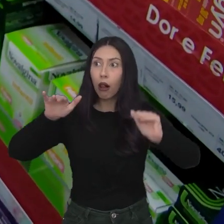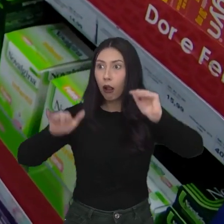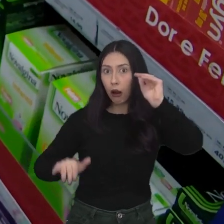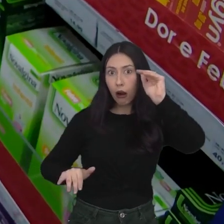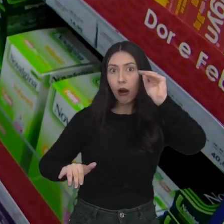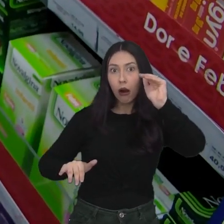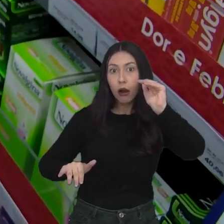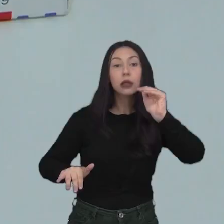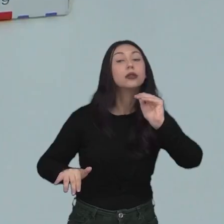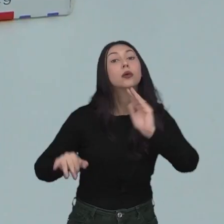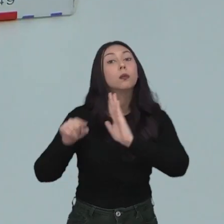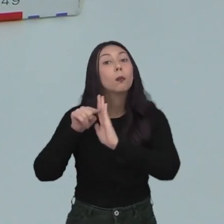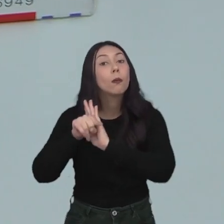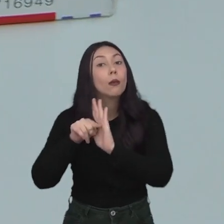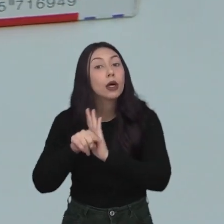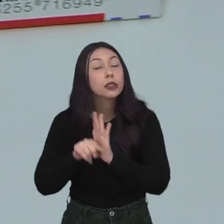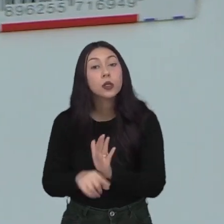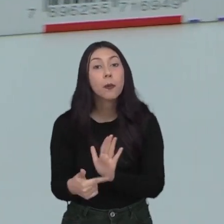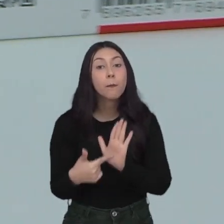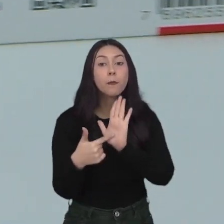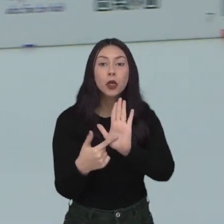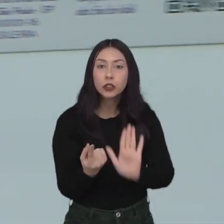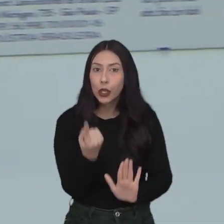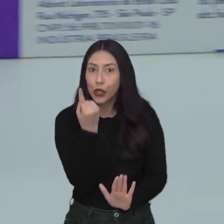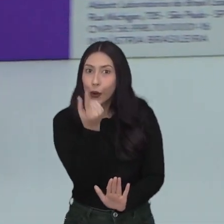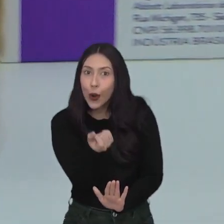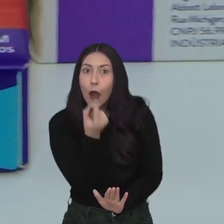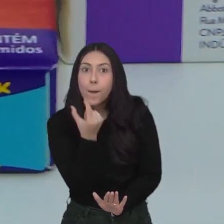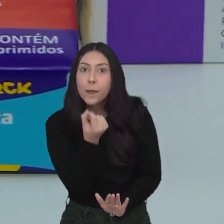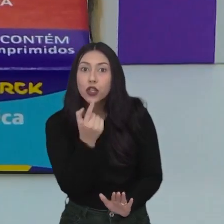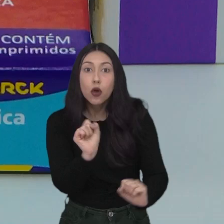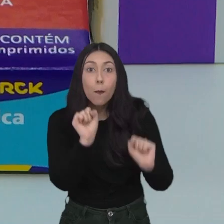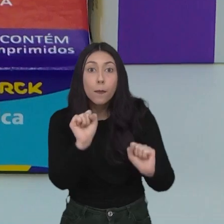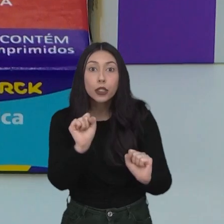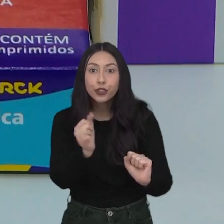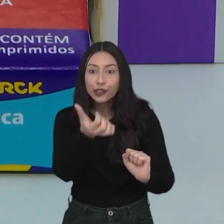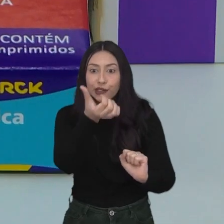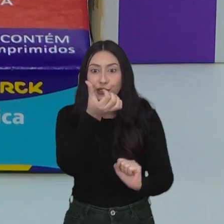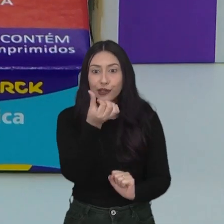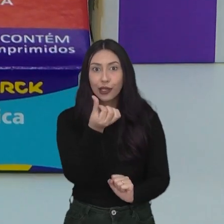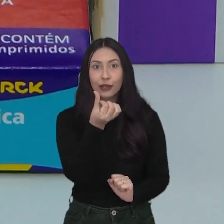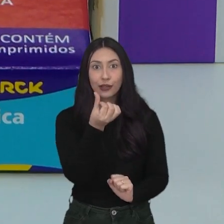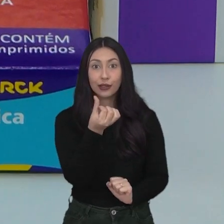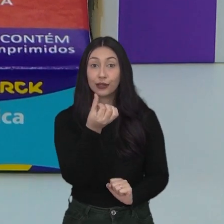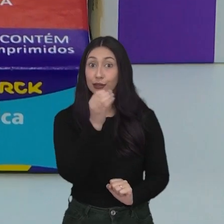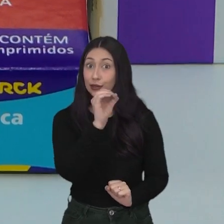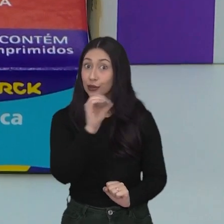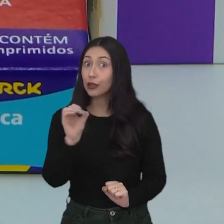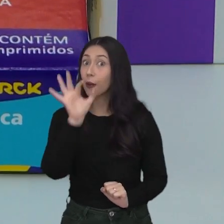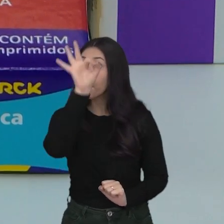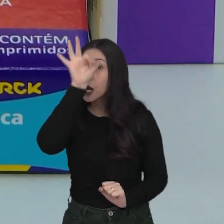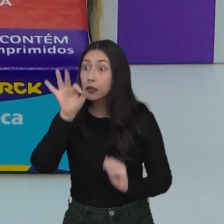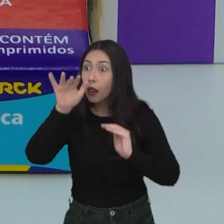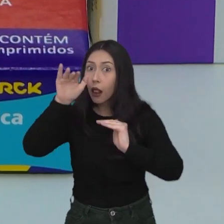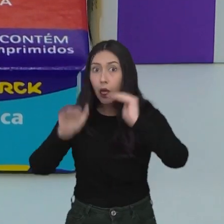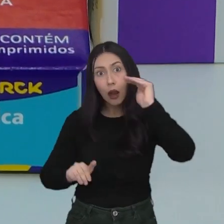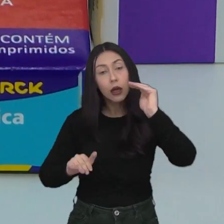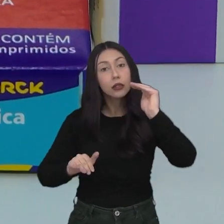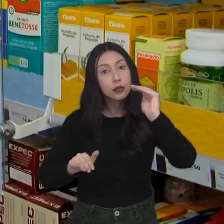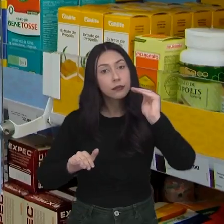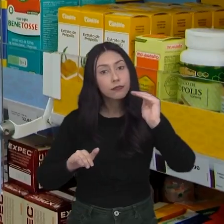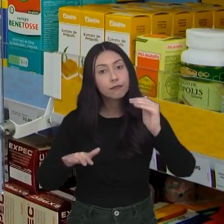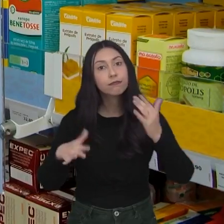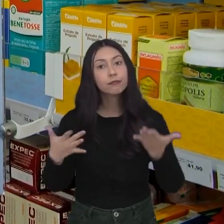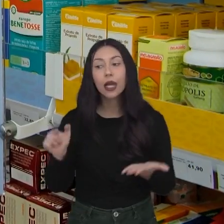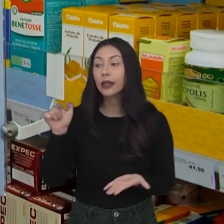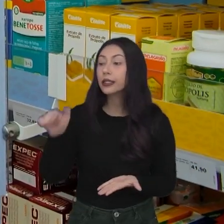uma variação alta. Segundo o mesmo estudo, um medicamento apresentou uma diferença de mais de 600%.